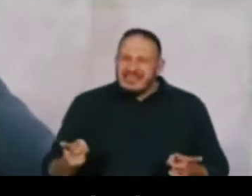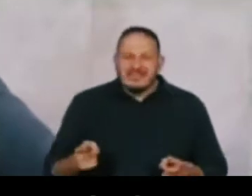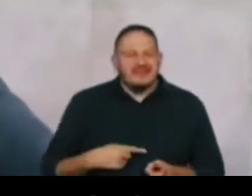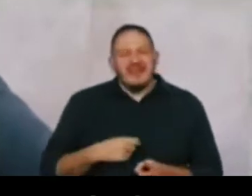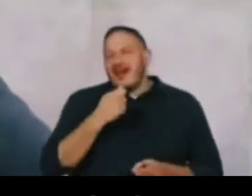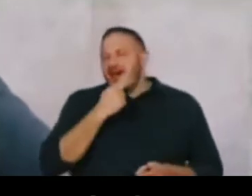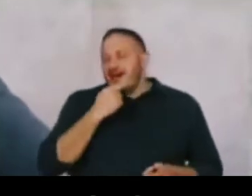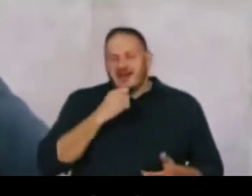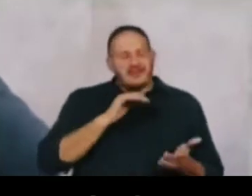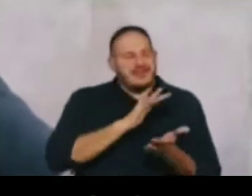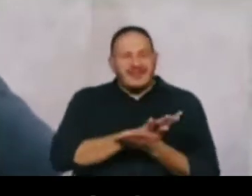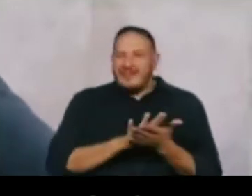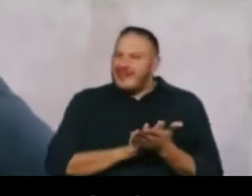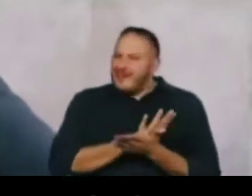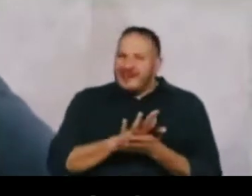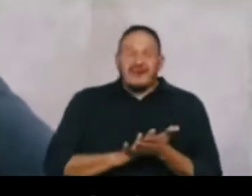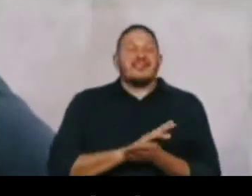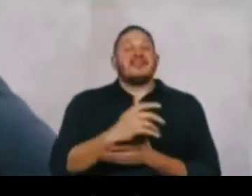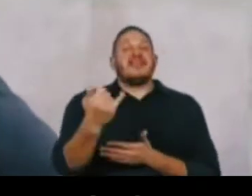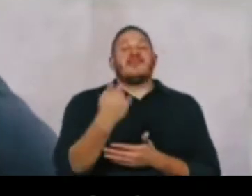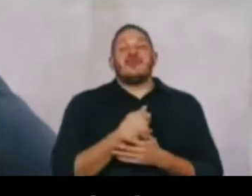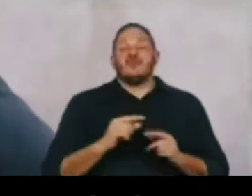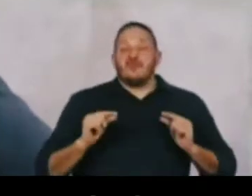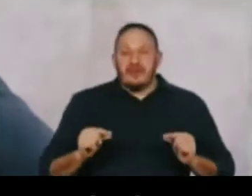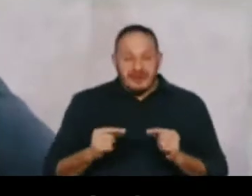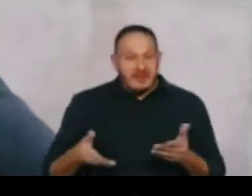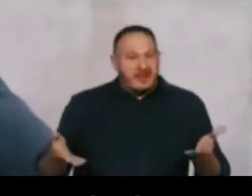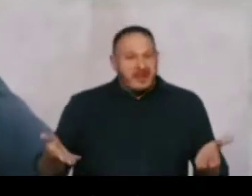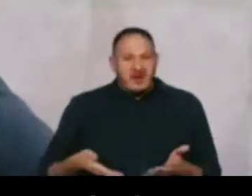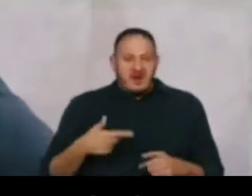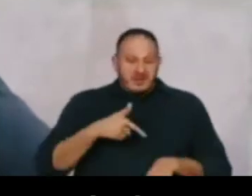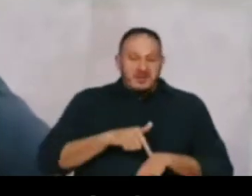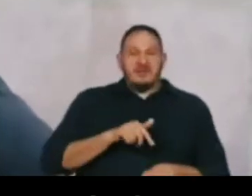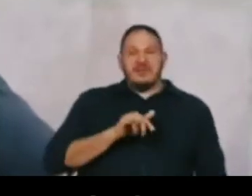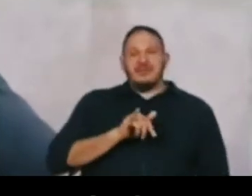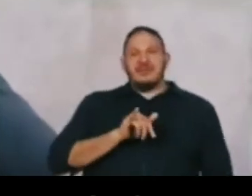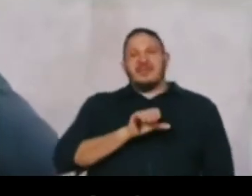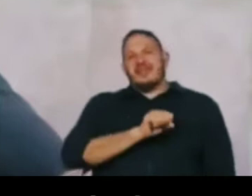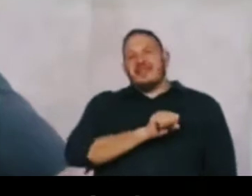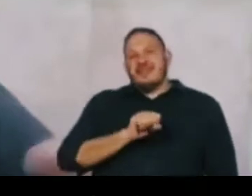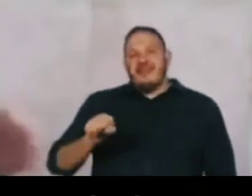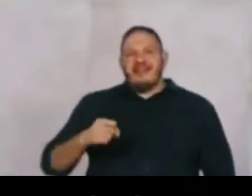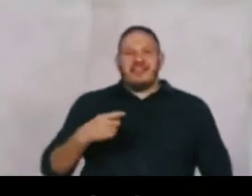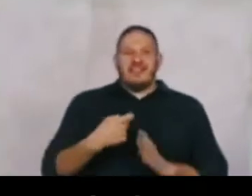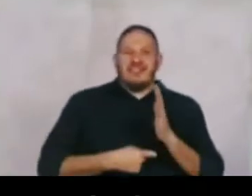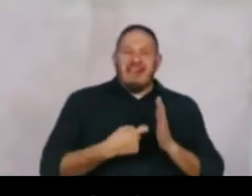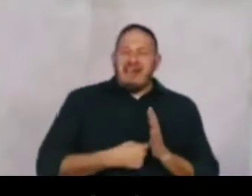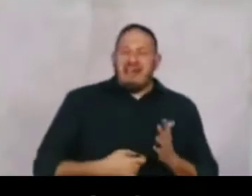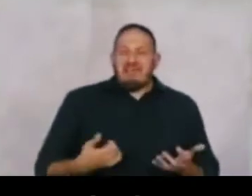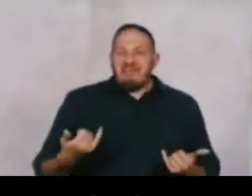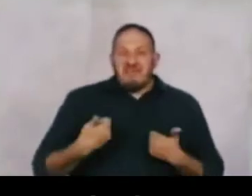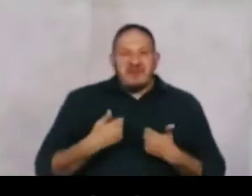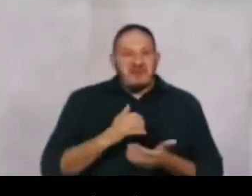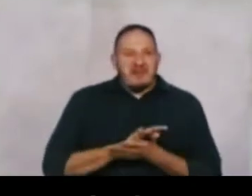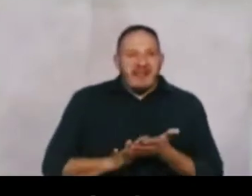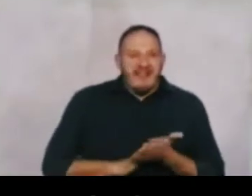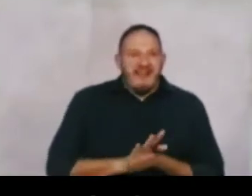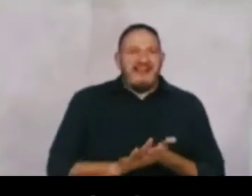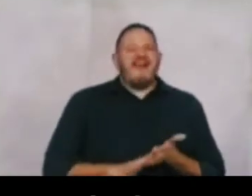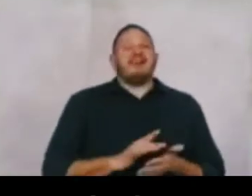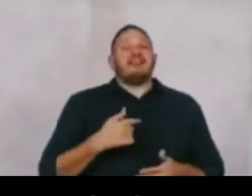a respeito do aumento do ISS dos bancos, o aumento da cobrança,